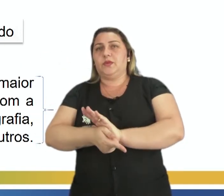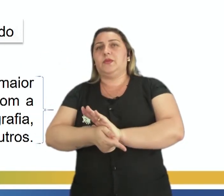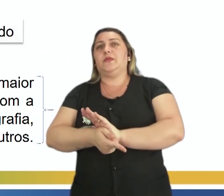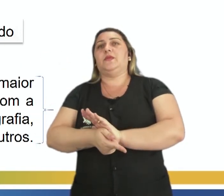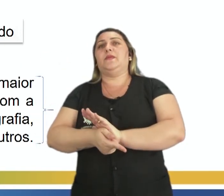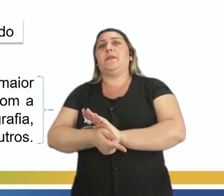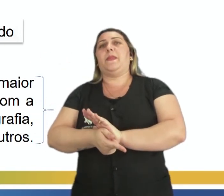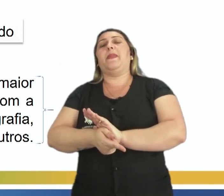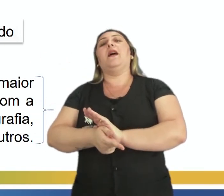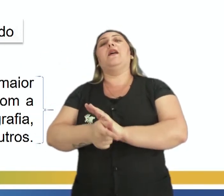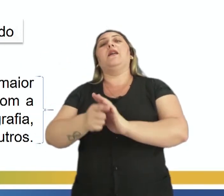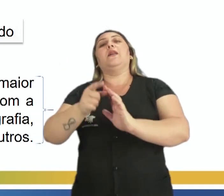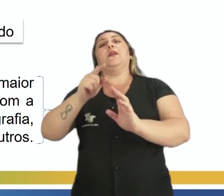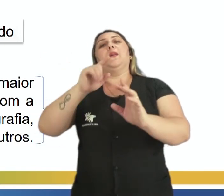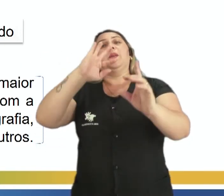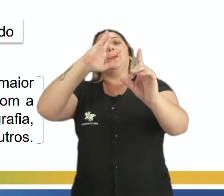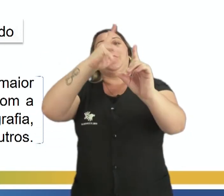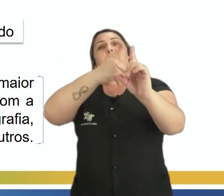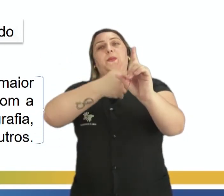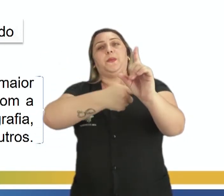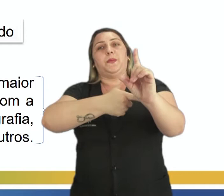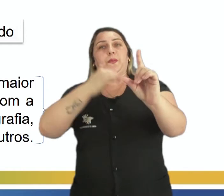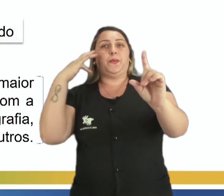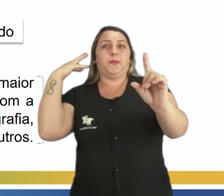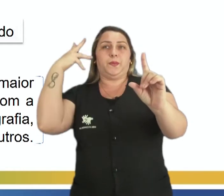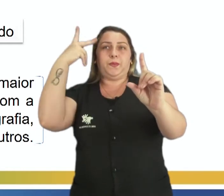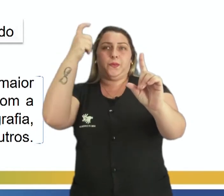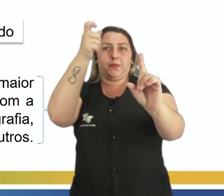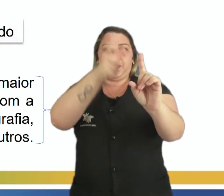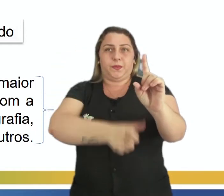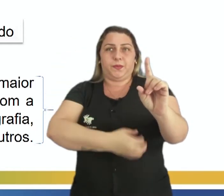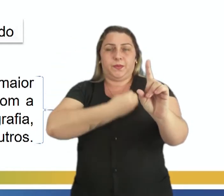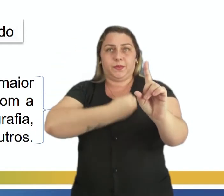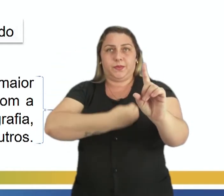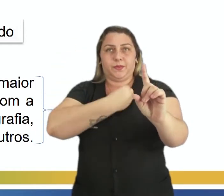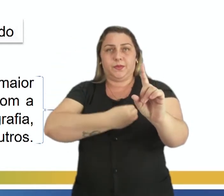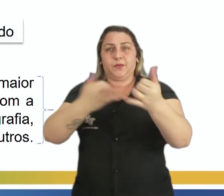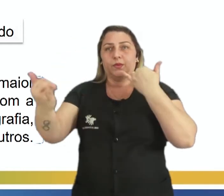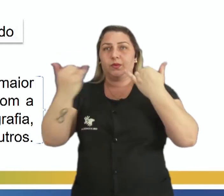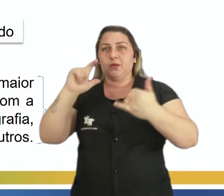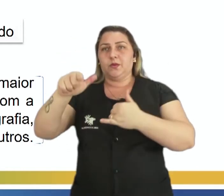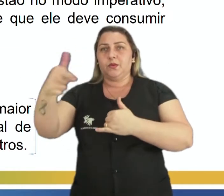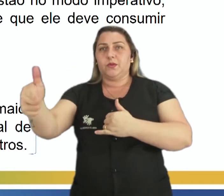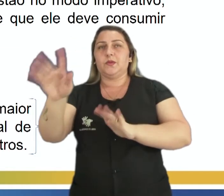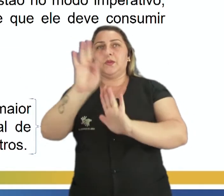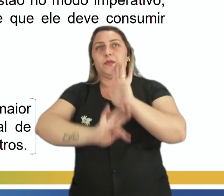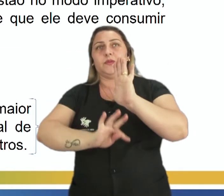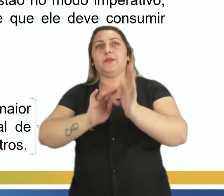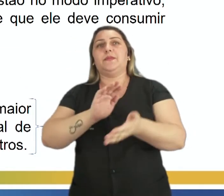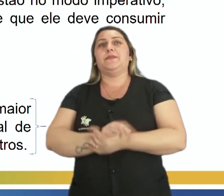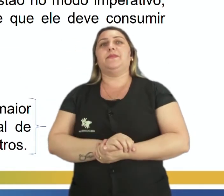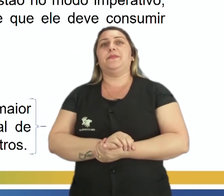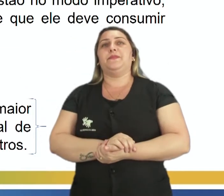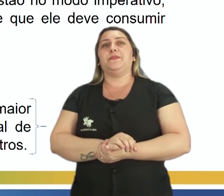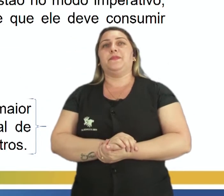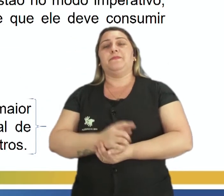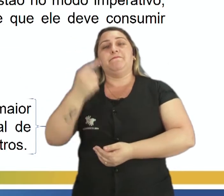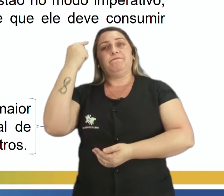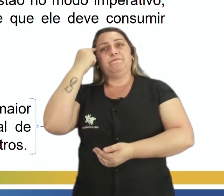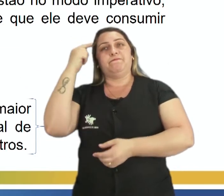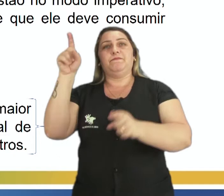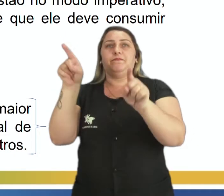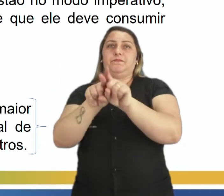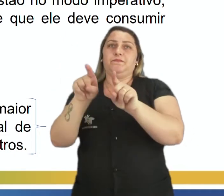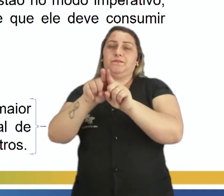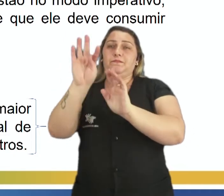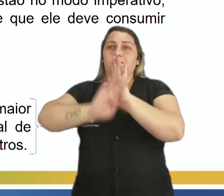a biografia, o relato pessoal, reportagem, notícia, dentre vários outros. Refletindo também